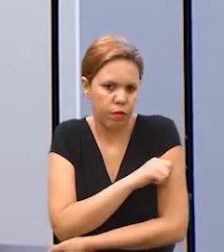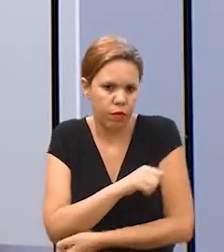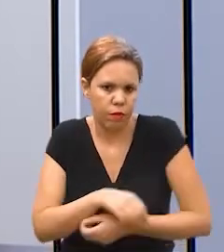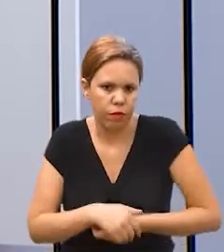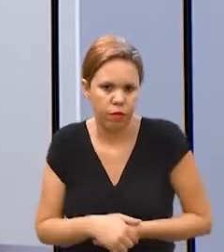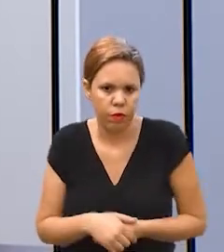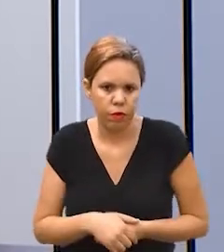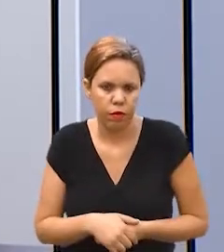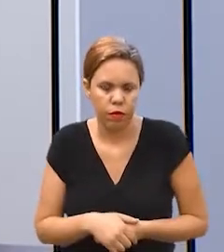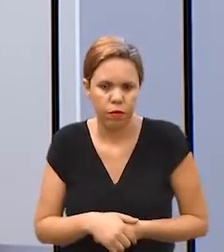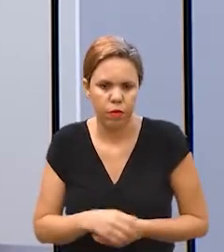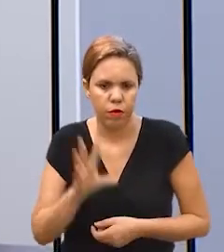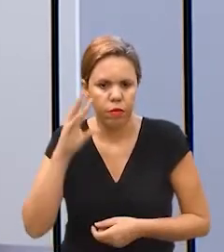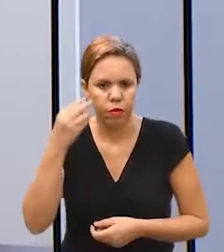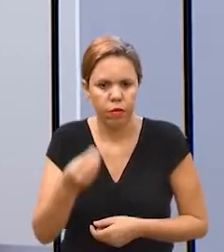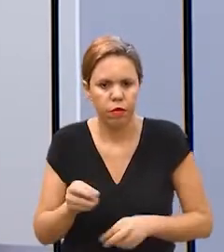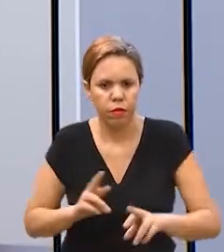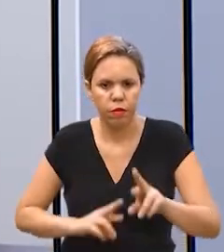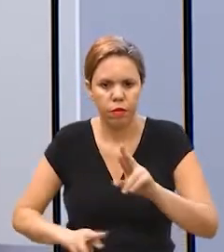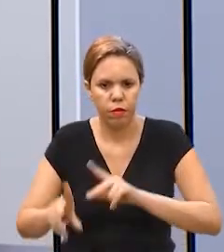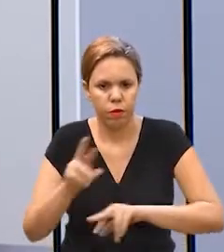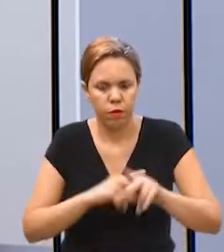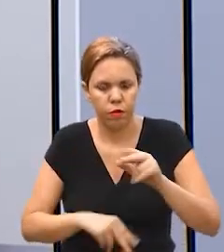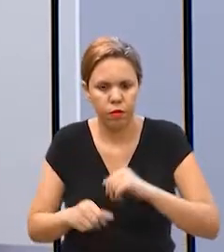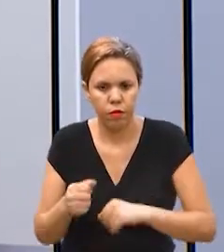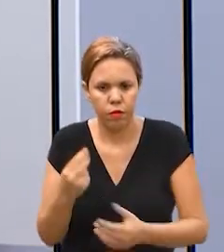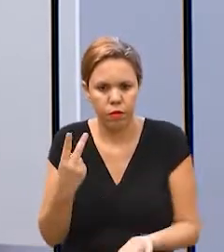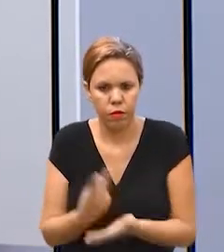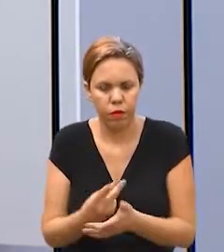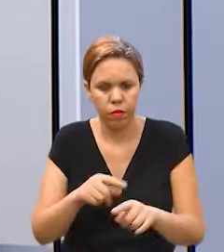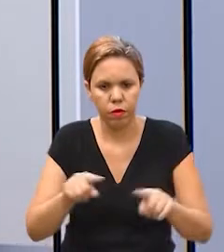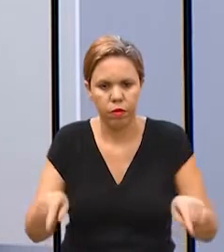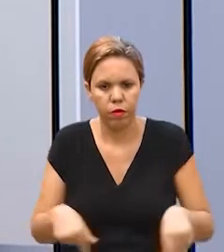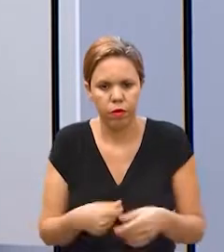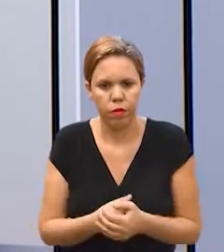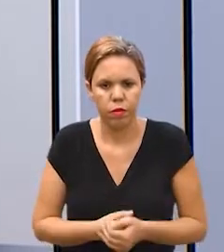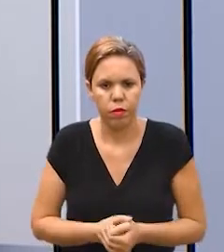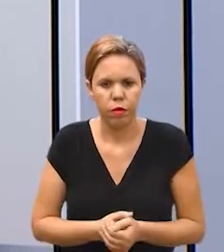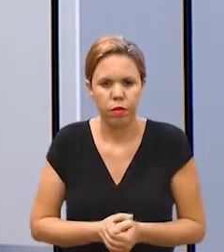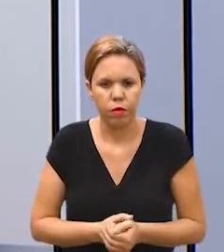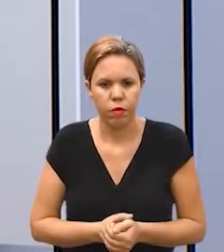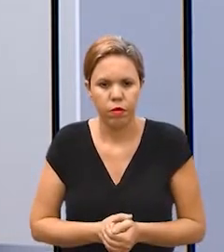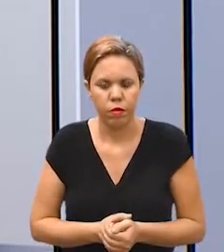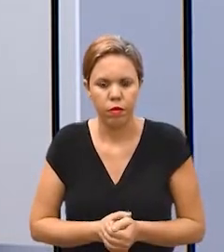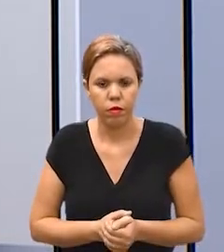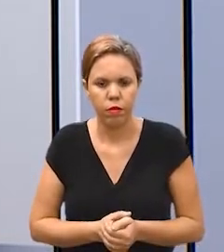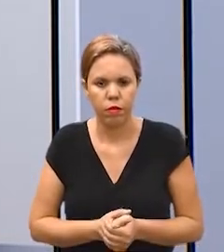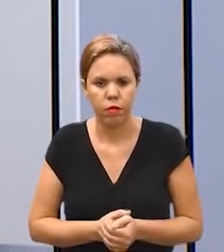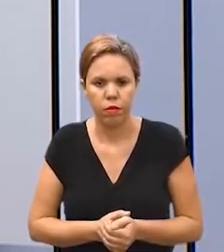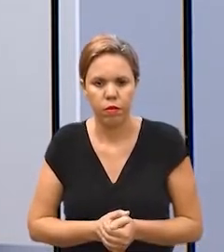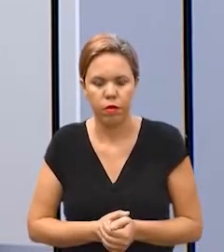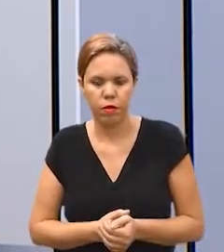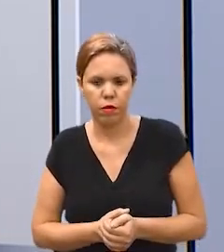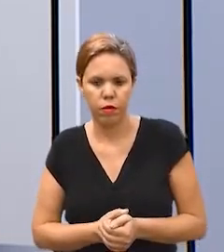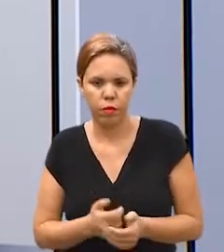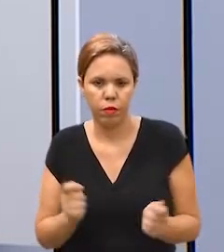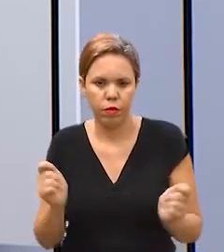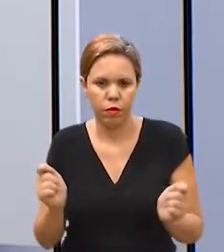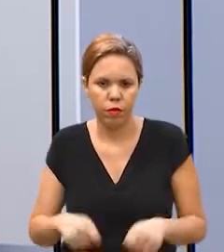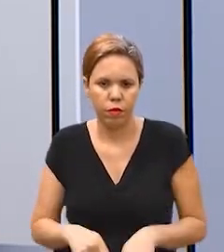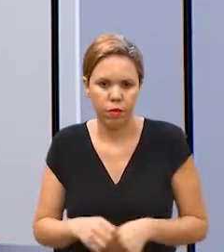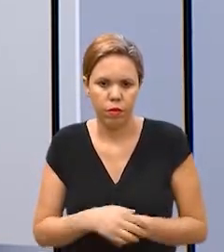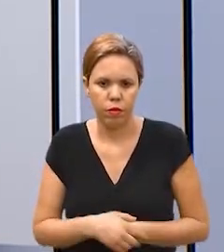de conhecimento diferentes na mesma sala, que é a multisseriação, a possibilidade